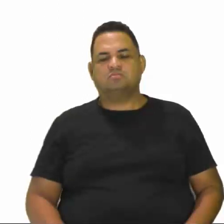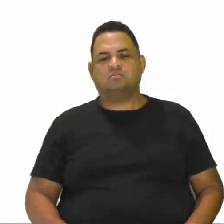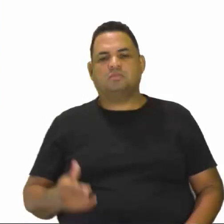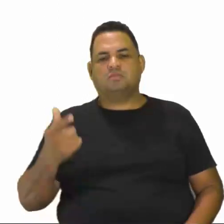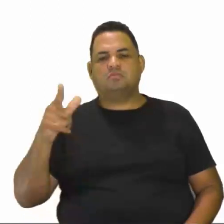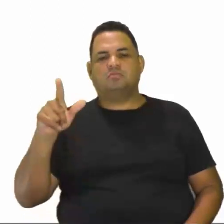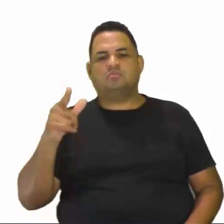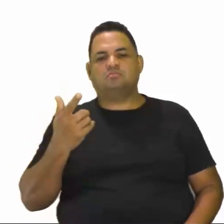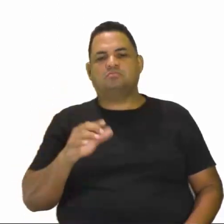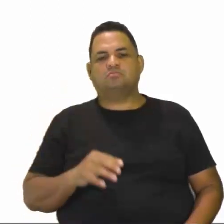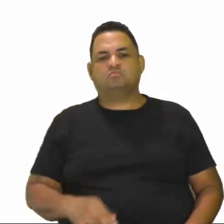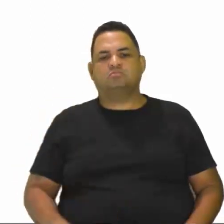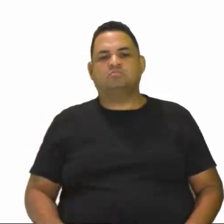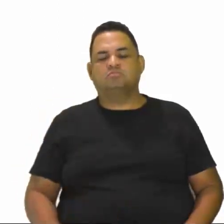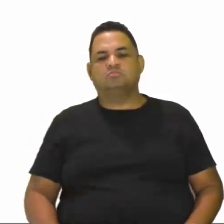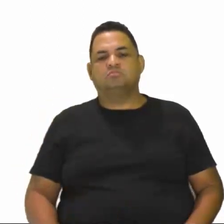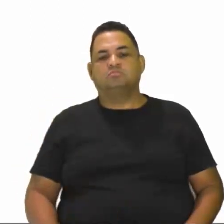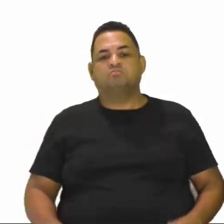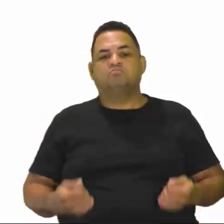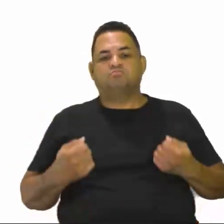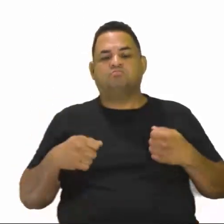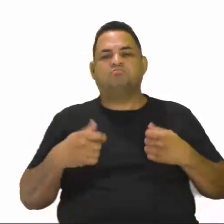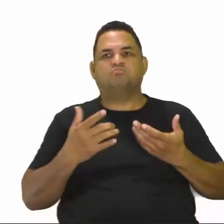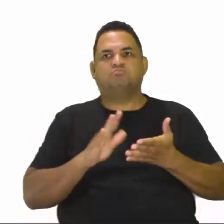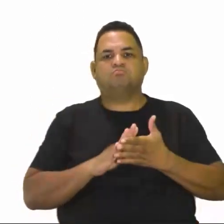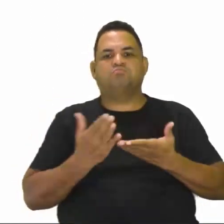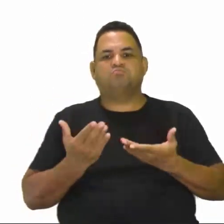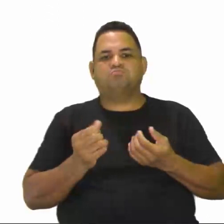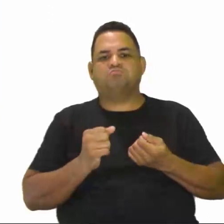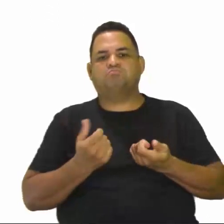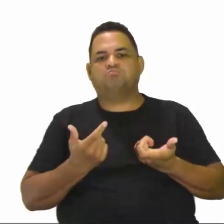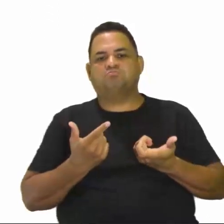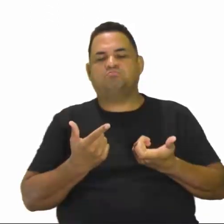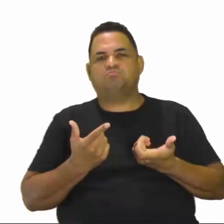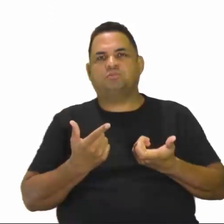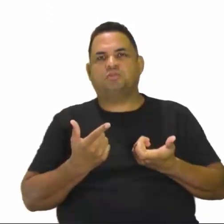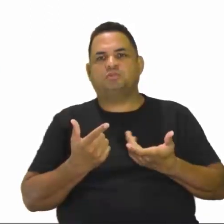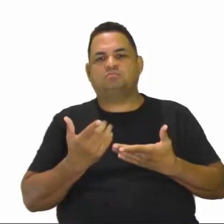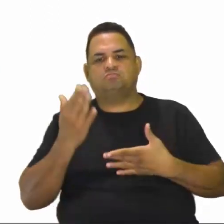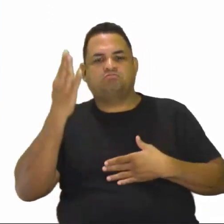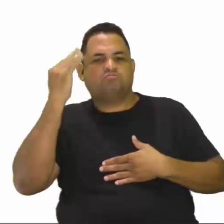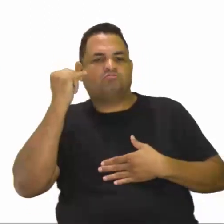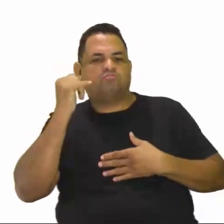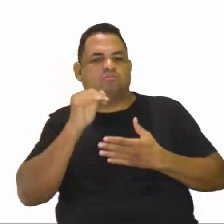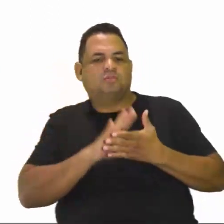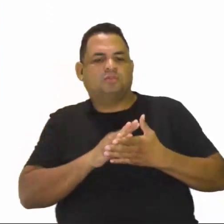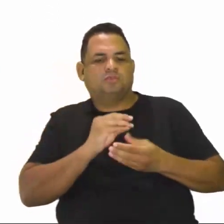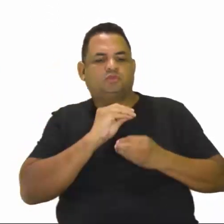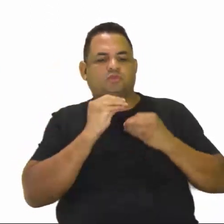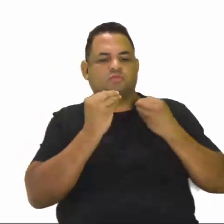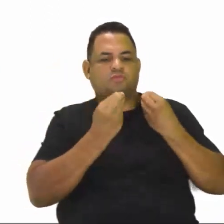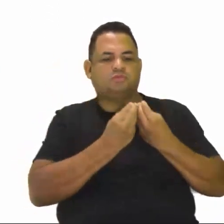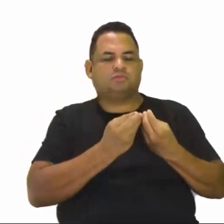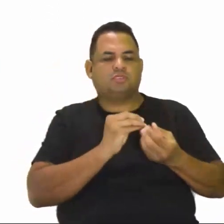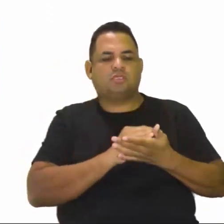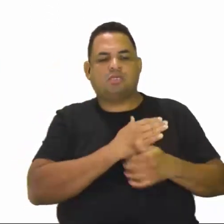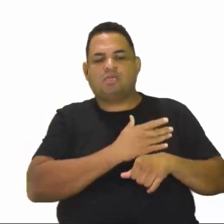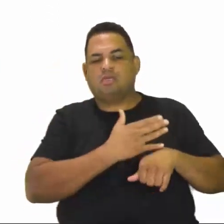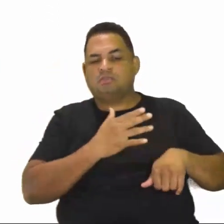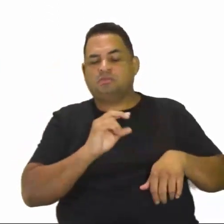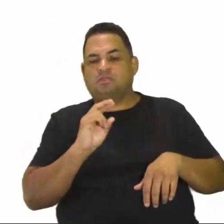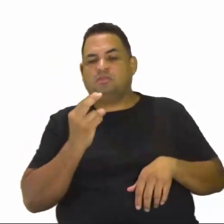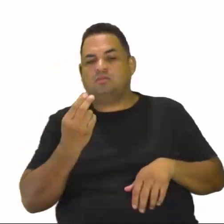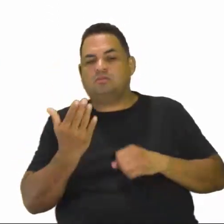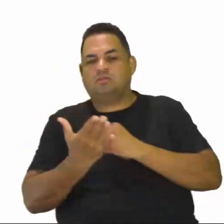a partir desses indicadores, poder definir se uma substância é ácida ou ela é básica,